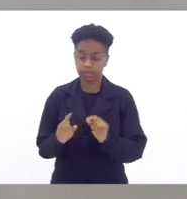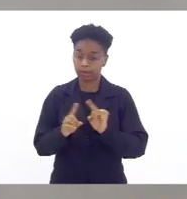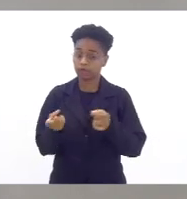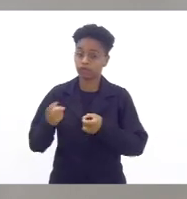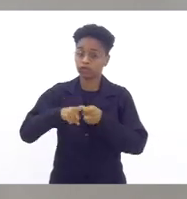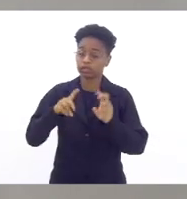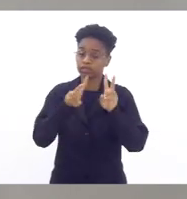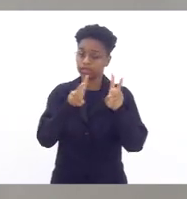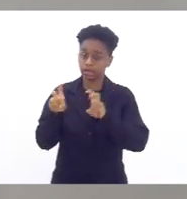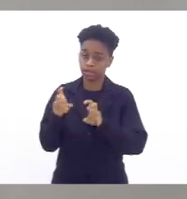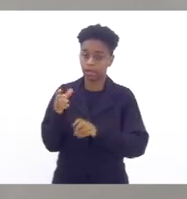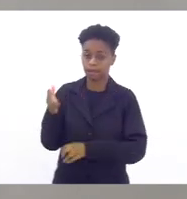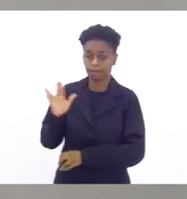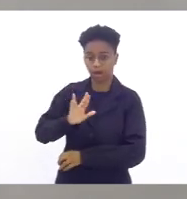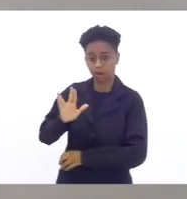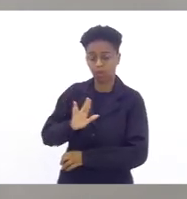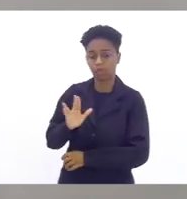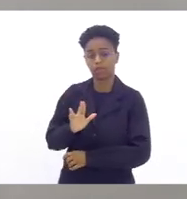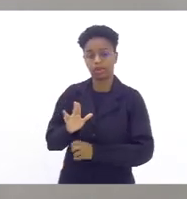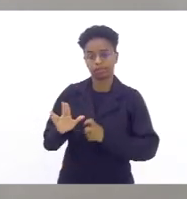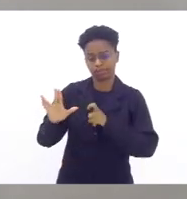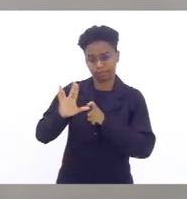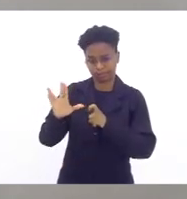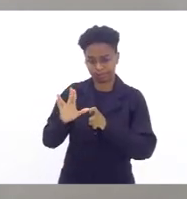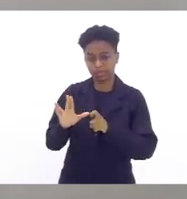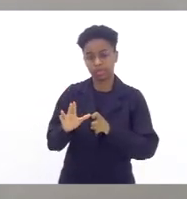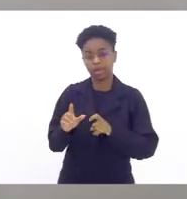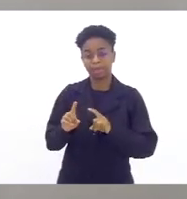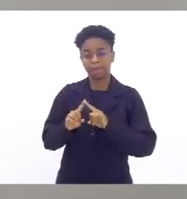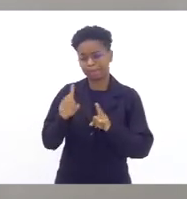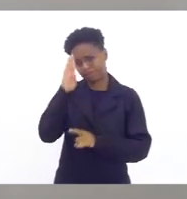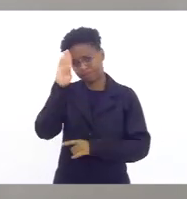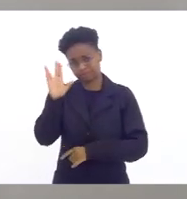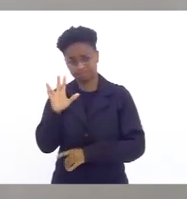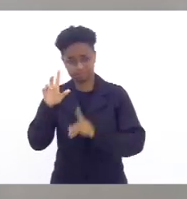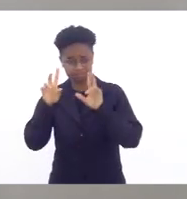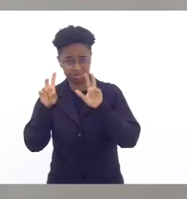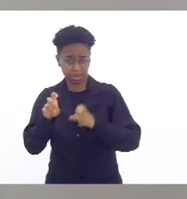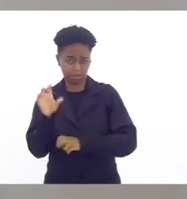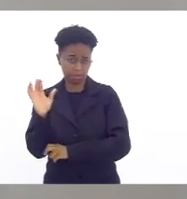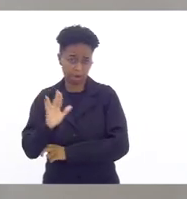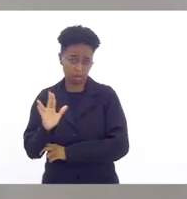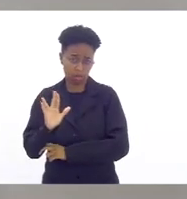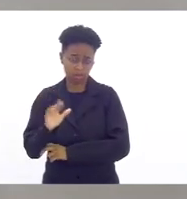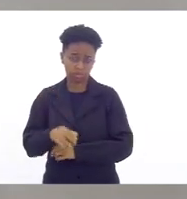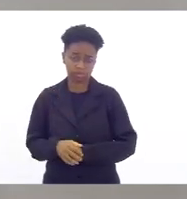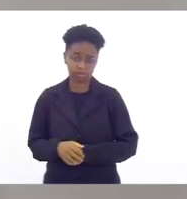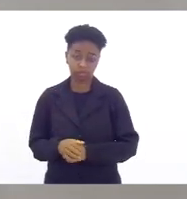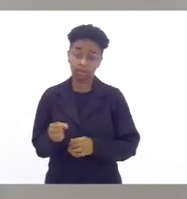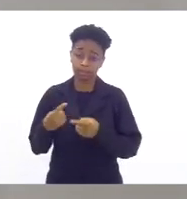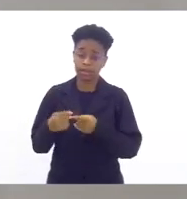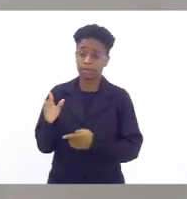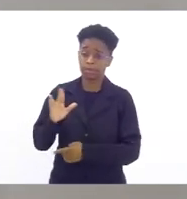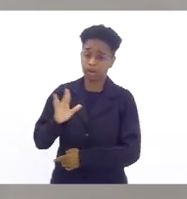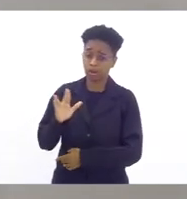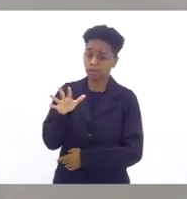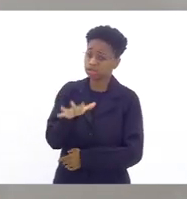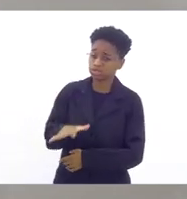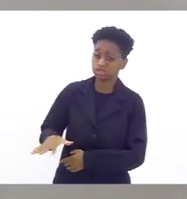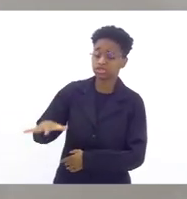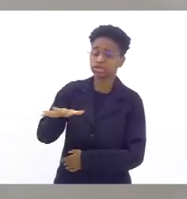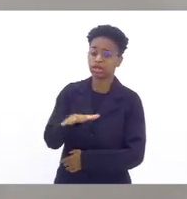maconha medicinal de uma forma geral mas sobre maconha né porque maconha em toda sua